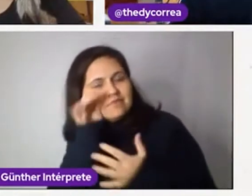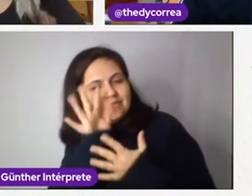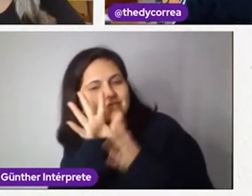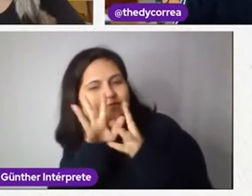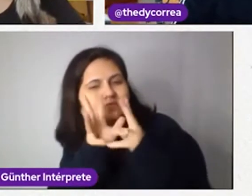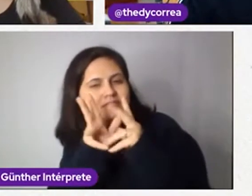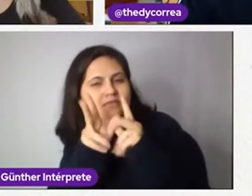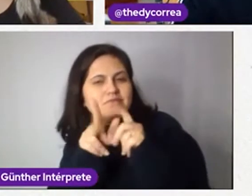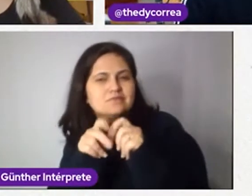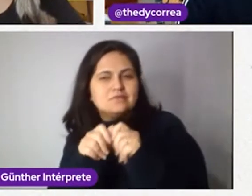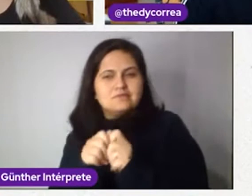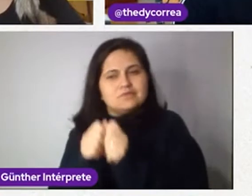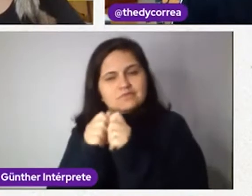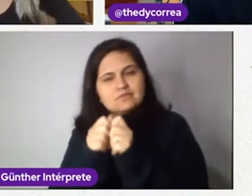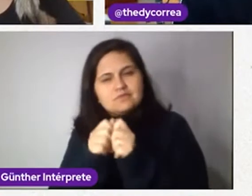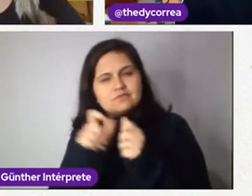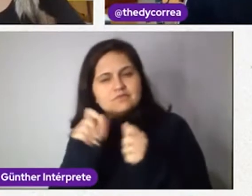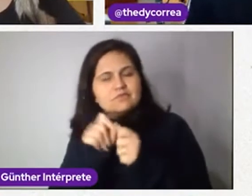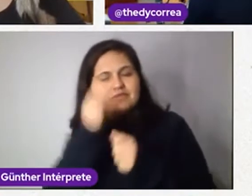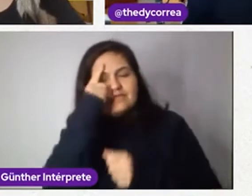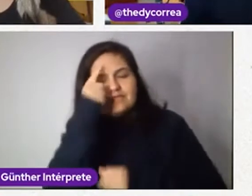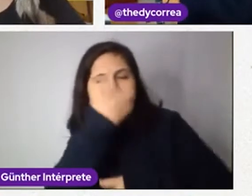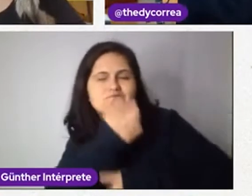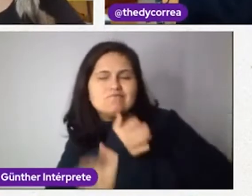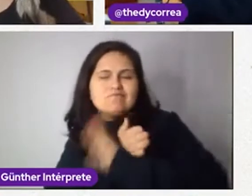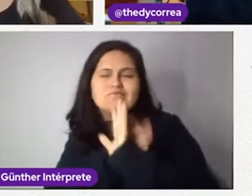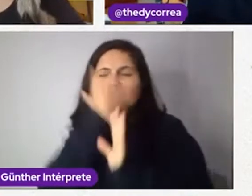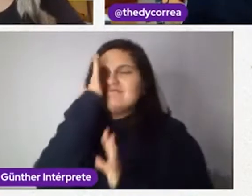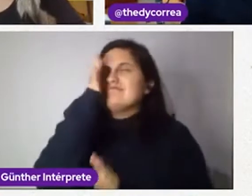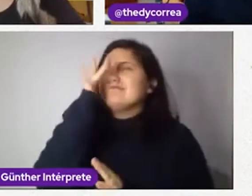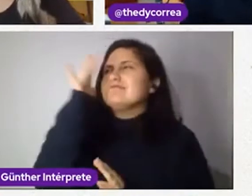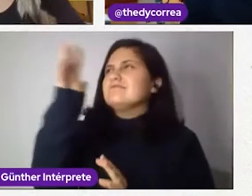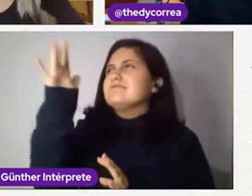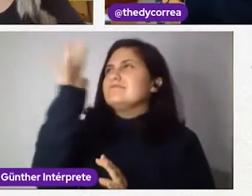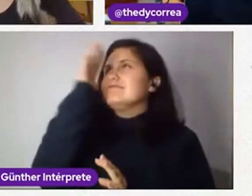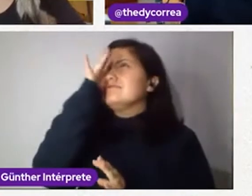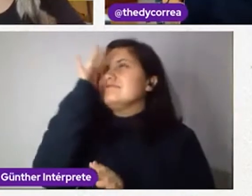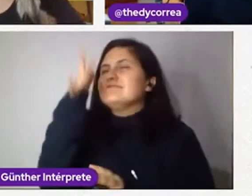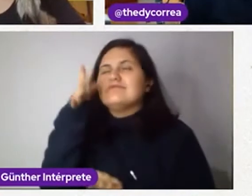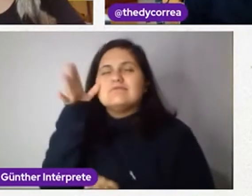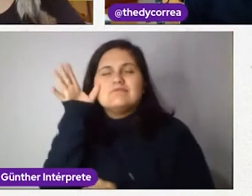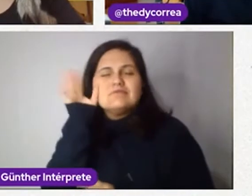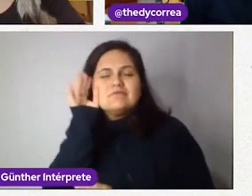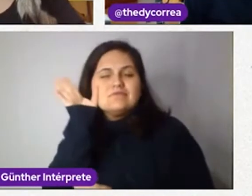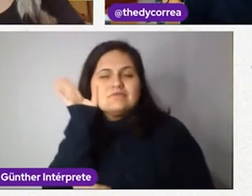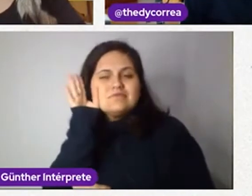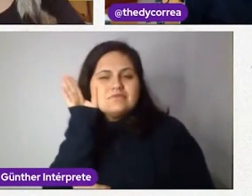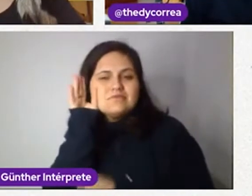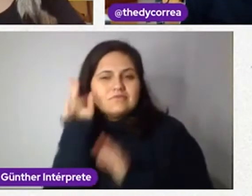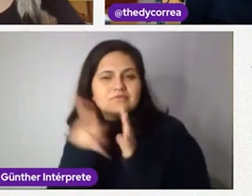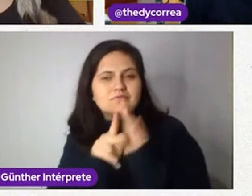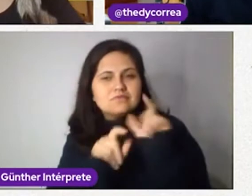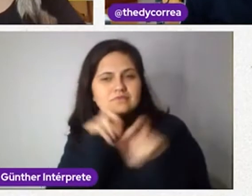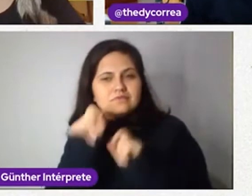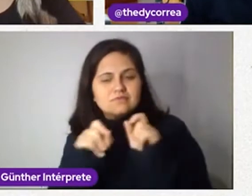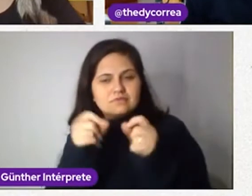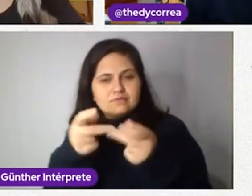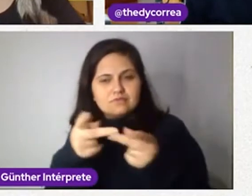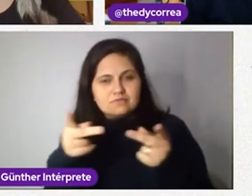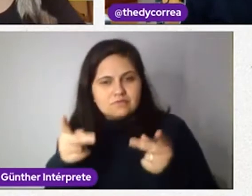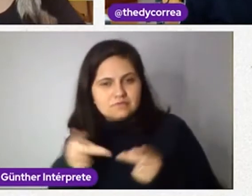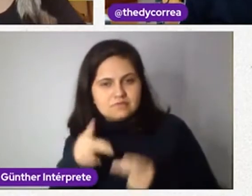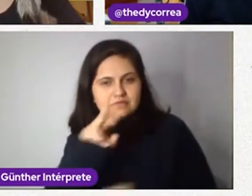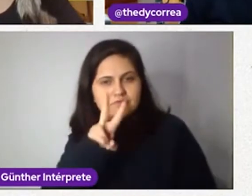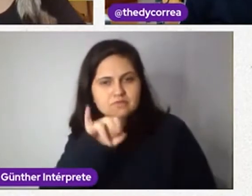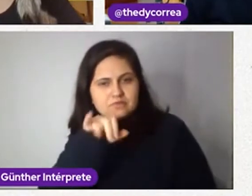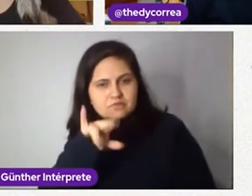aí faz aquela tua viagem, assim, né? Eu ouço o vinil, e o vinil, para mim, ele te propõe